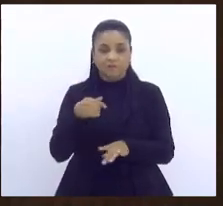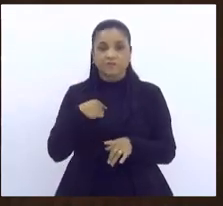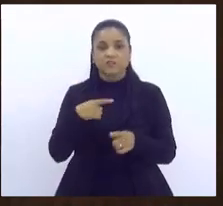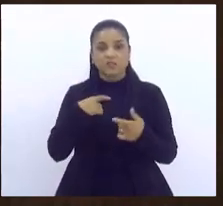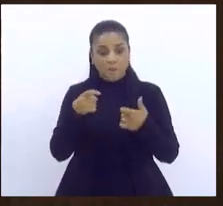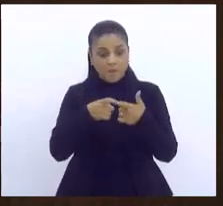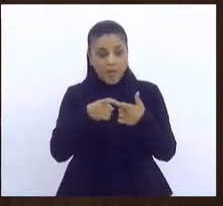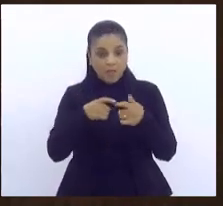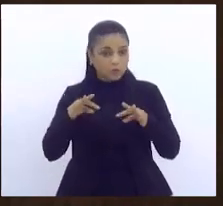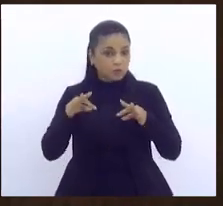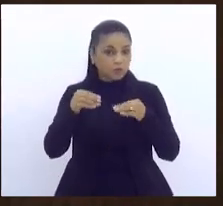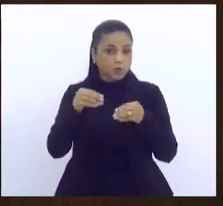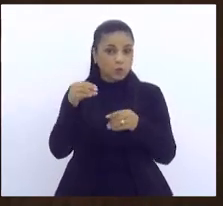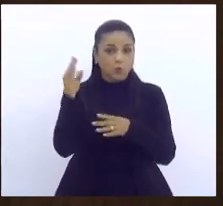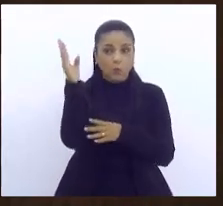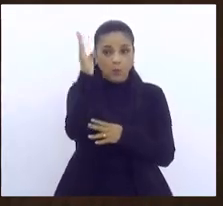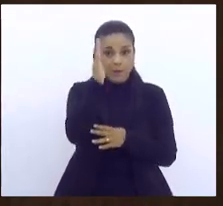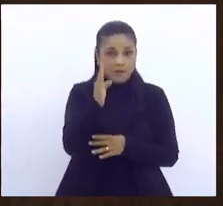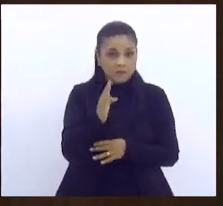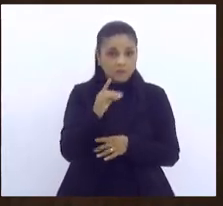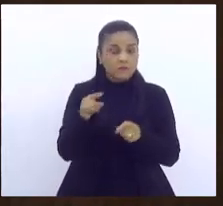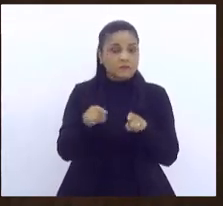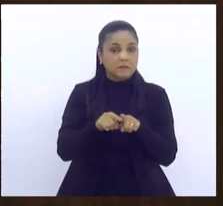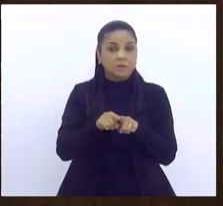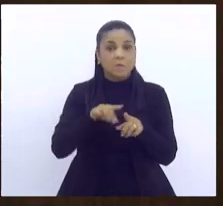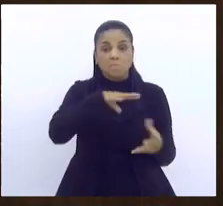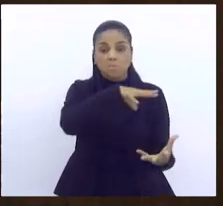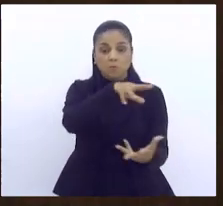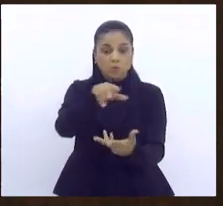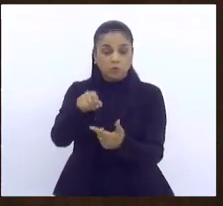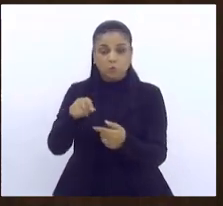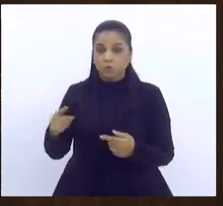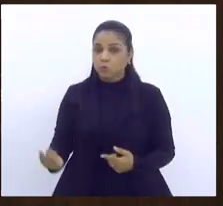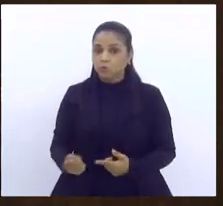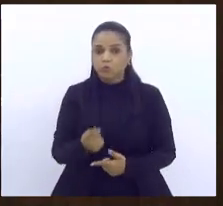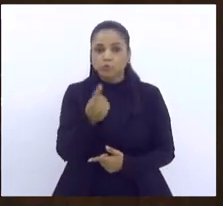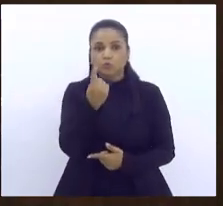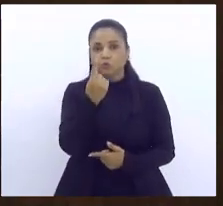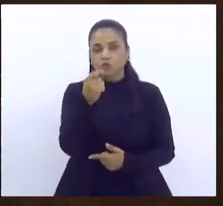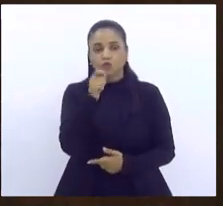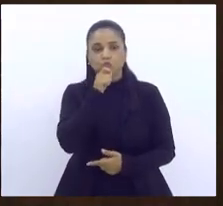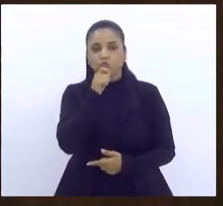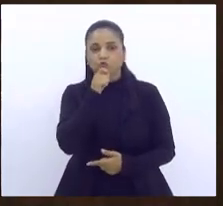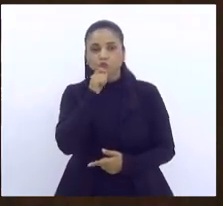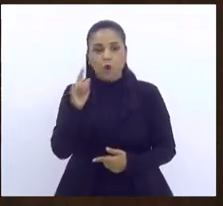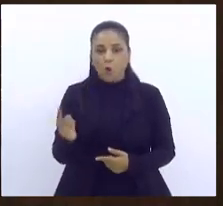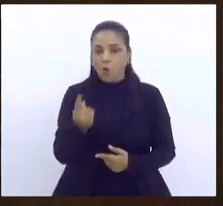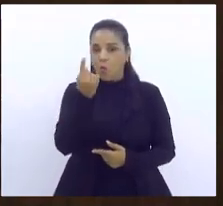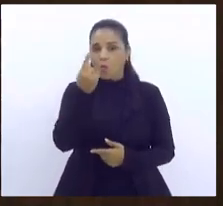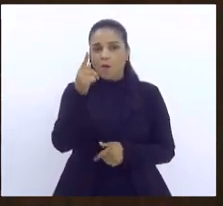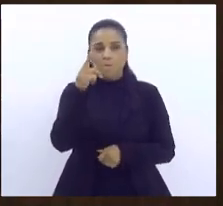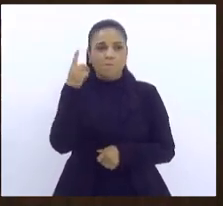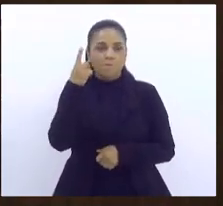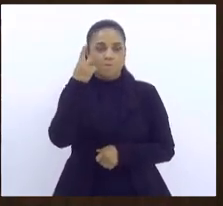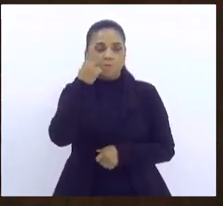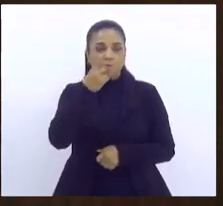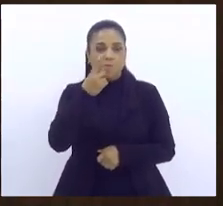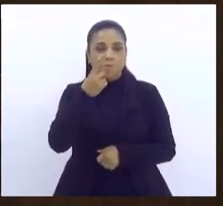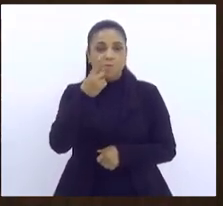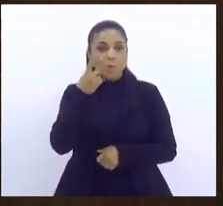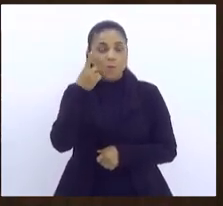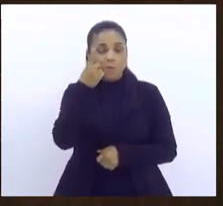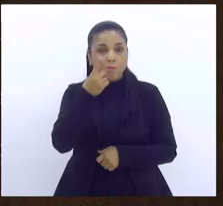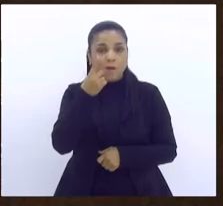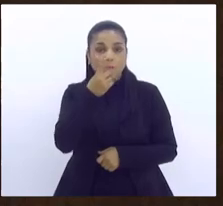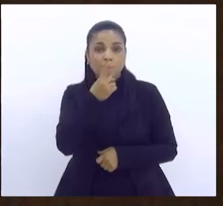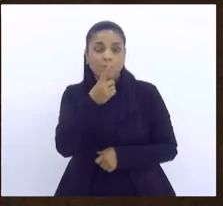do mundo todo e não tinha uma viatura. E não tinha um desdobramento de segurança pensado para aquele